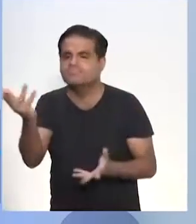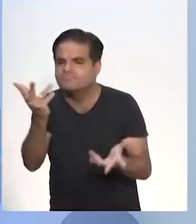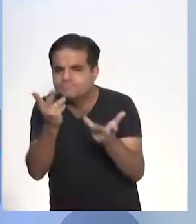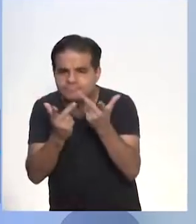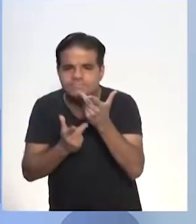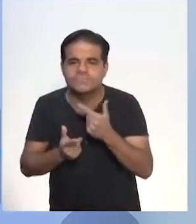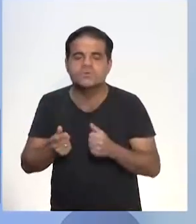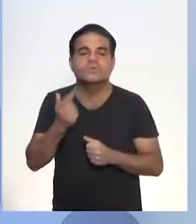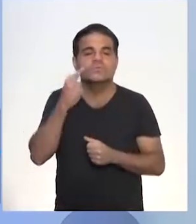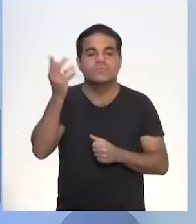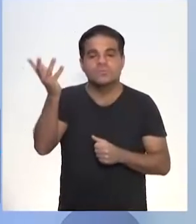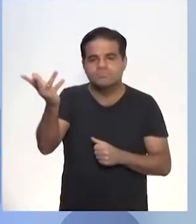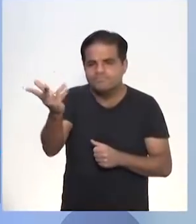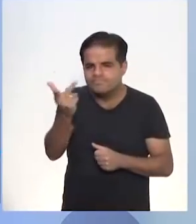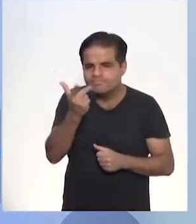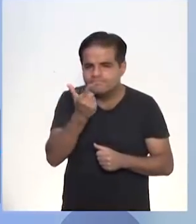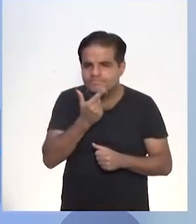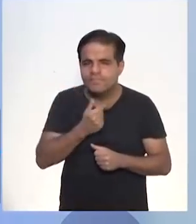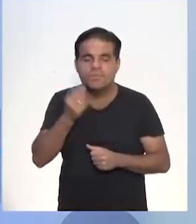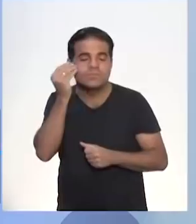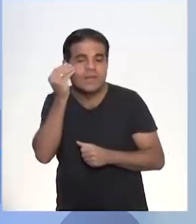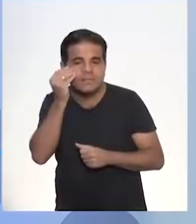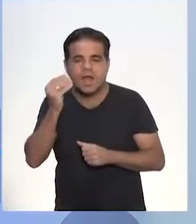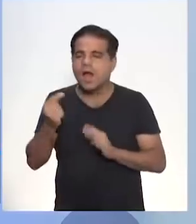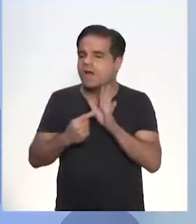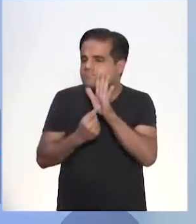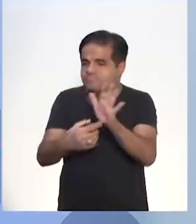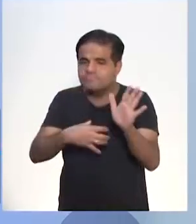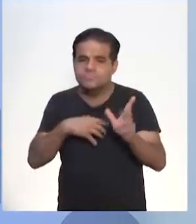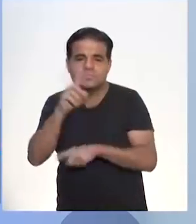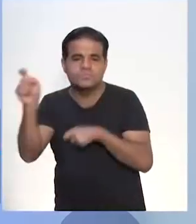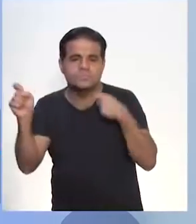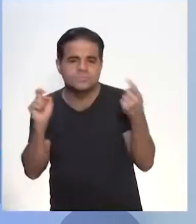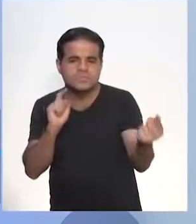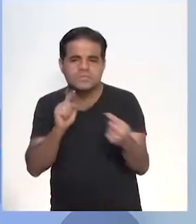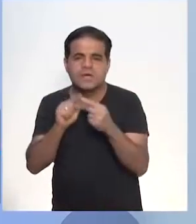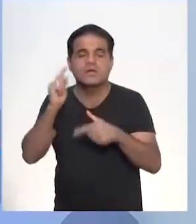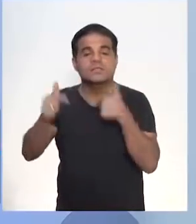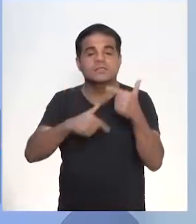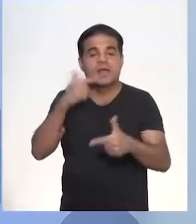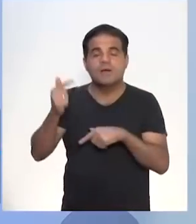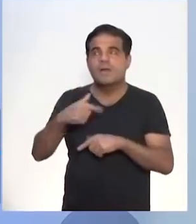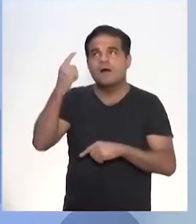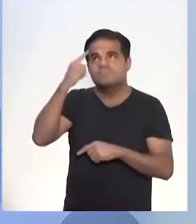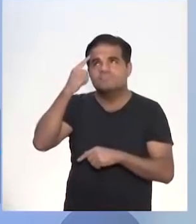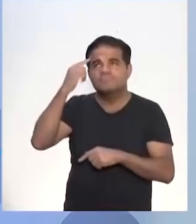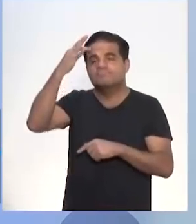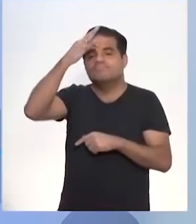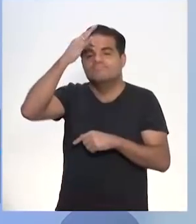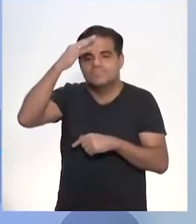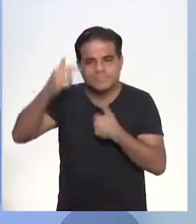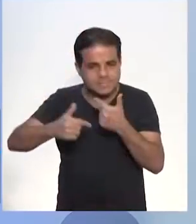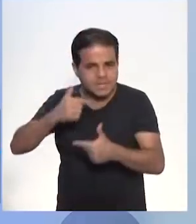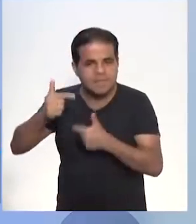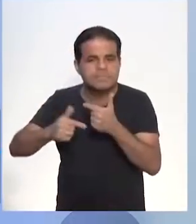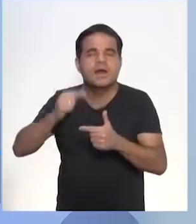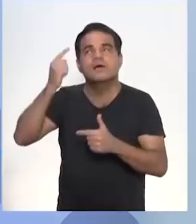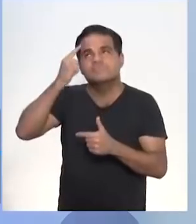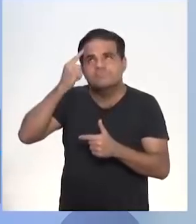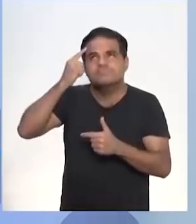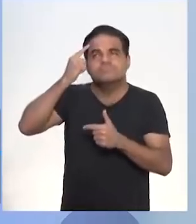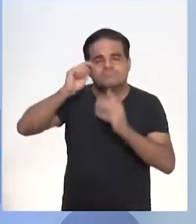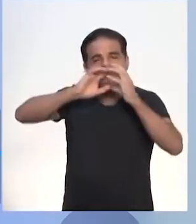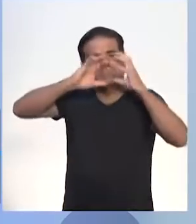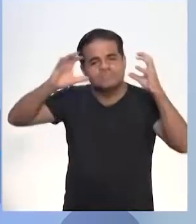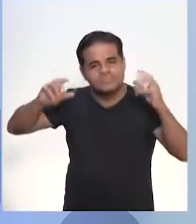convencer, para persuadir. Então, ele tem ali uma função meio que trabalha no nosso inconsciente, de alguma forma. Então, a gente vai trabalhar com